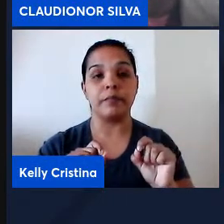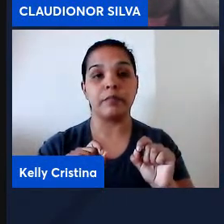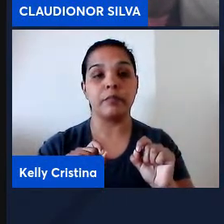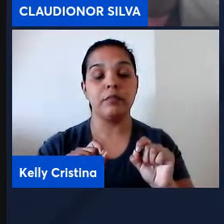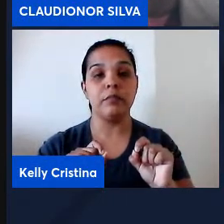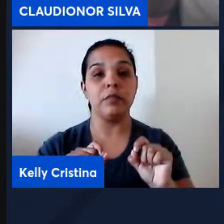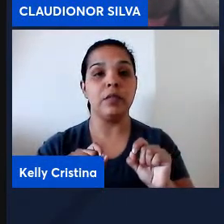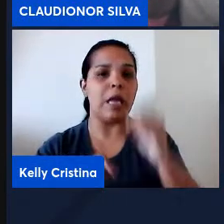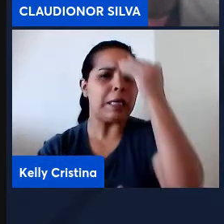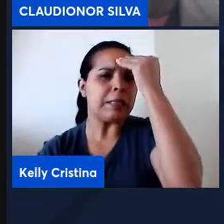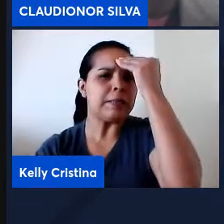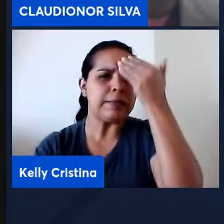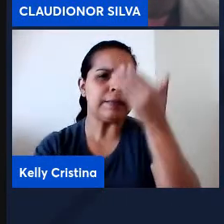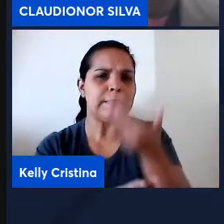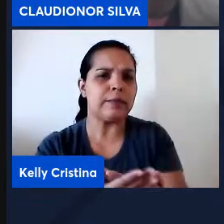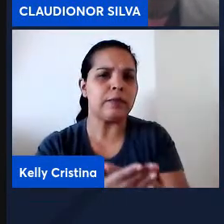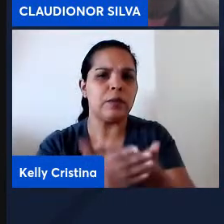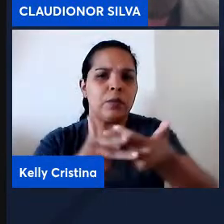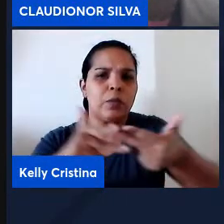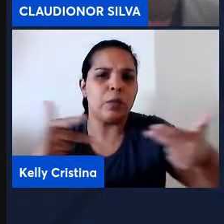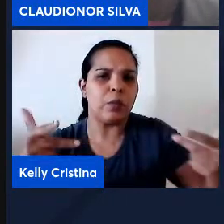crenças